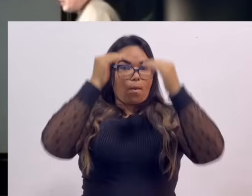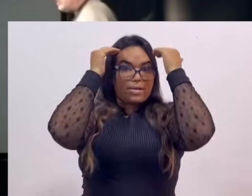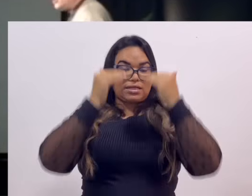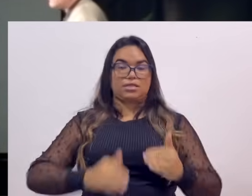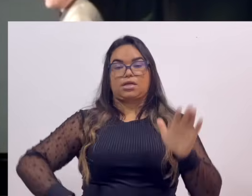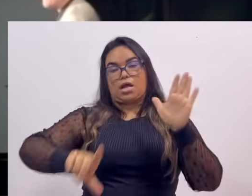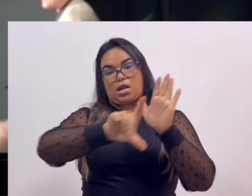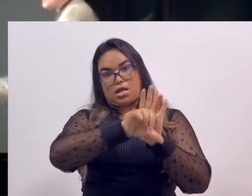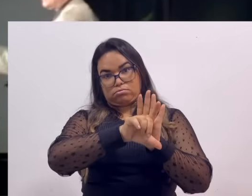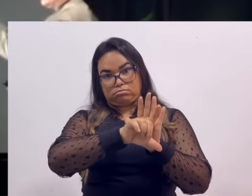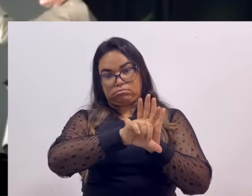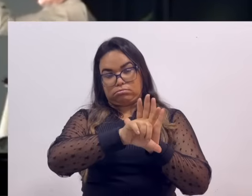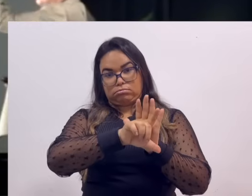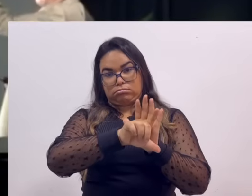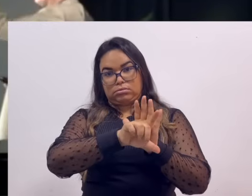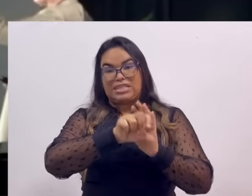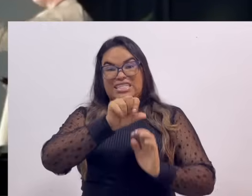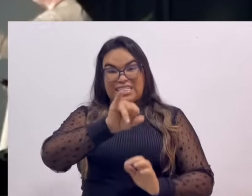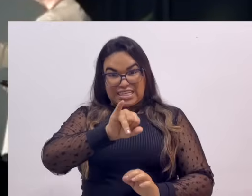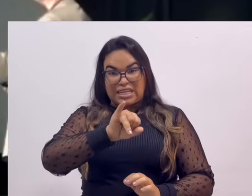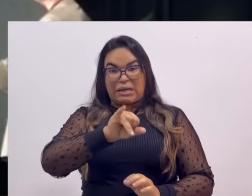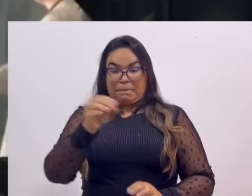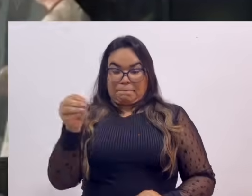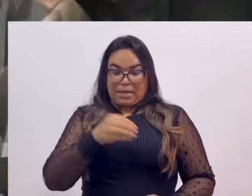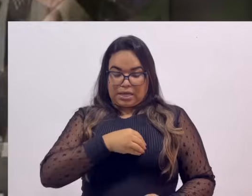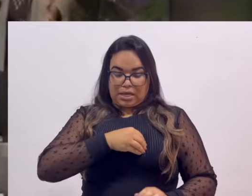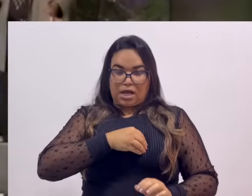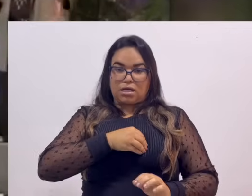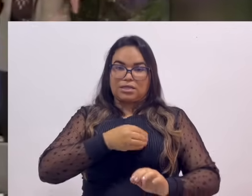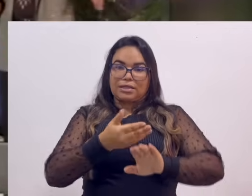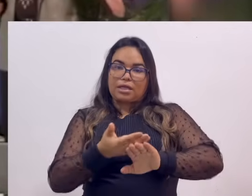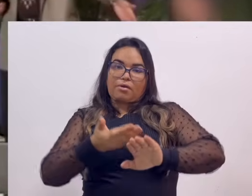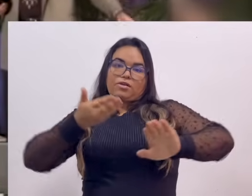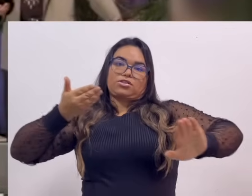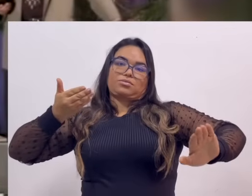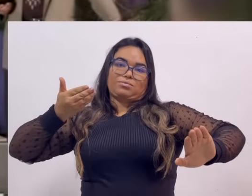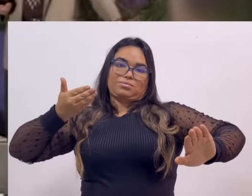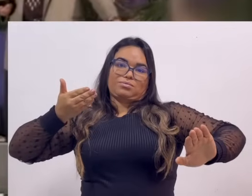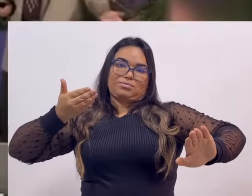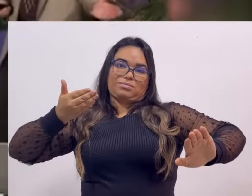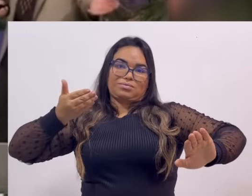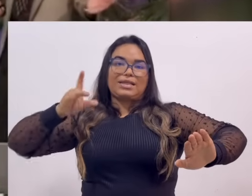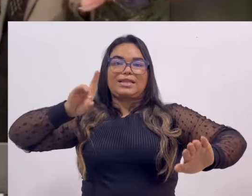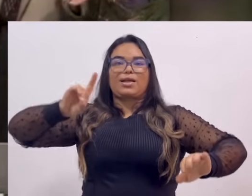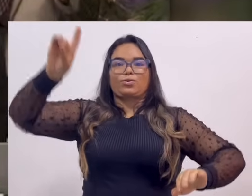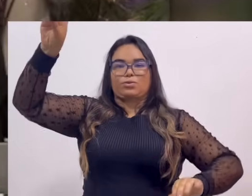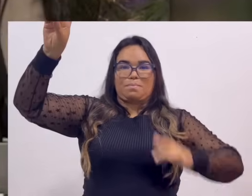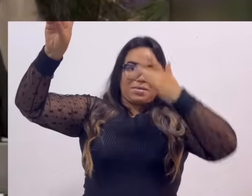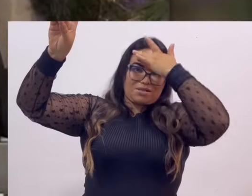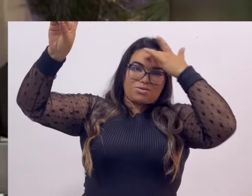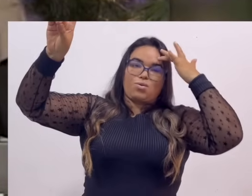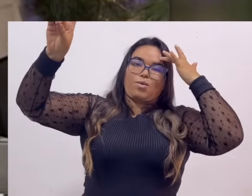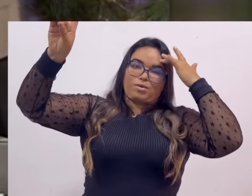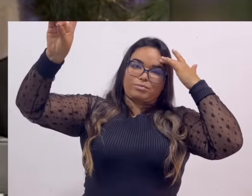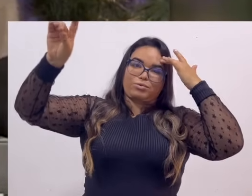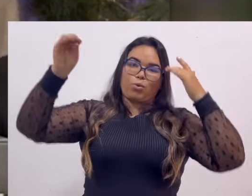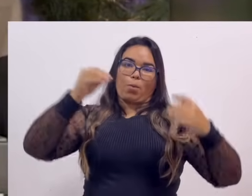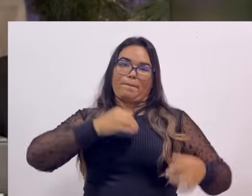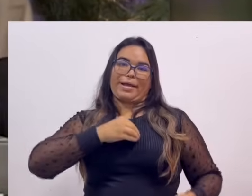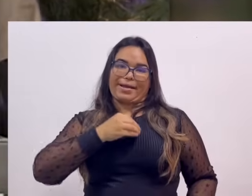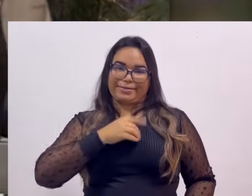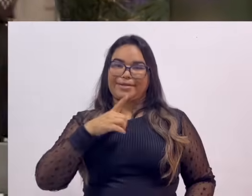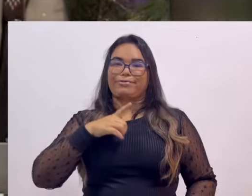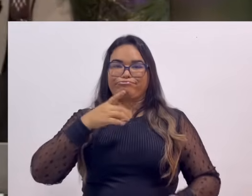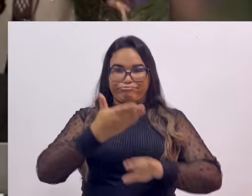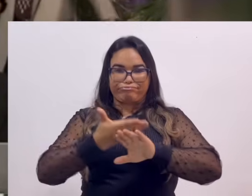E se você peca, isso provoca uma separação. Portanto, fomos separados de Deus por causa do pecado. Mas há um